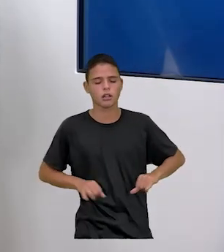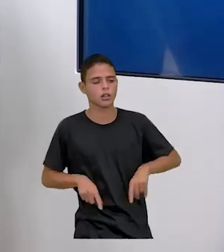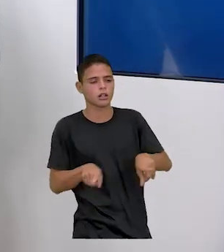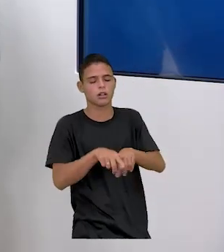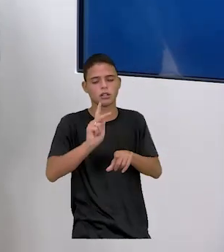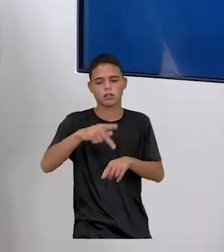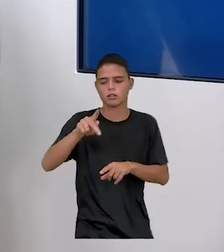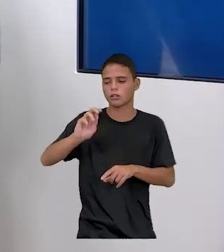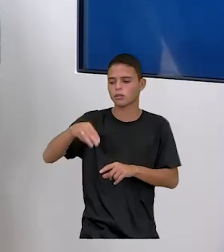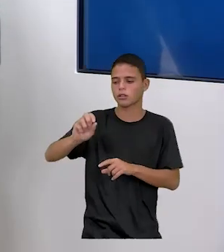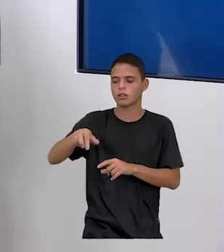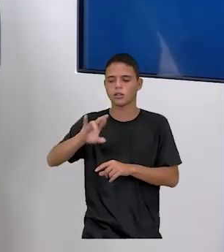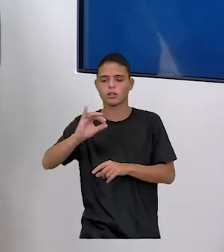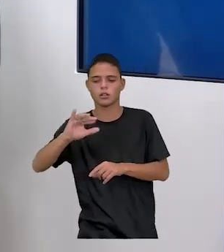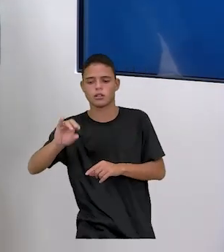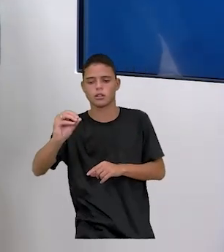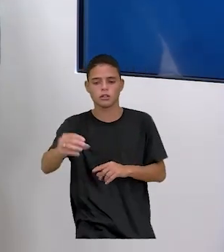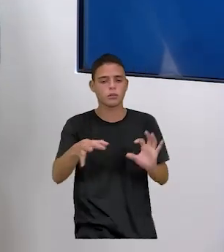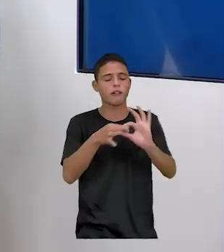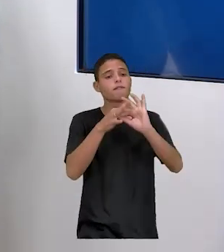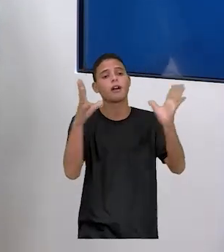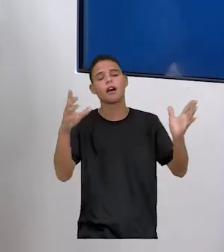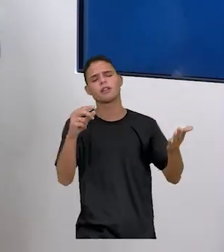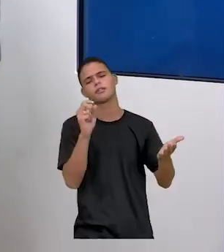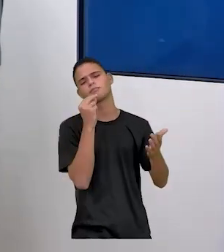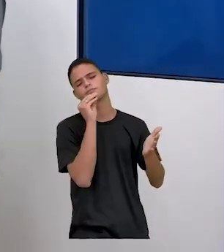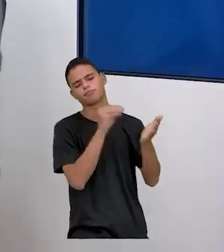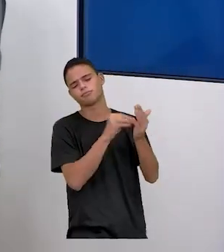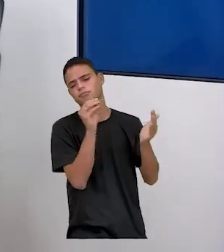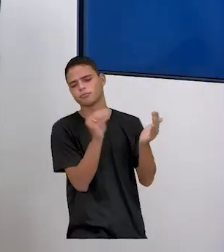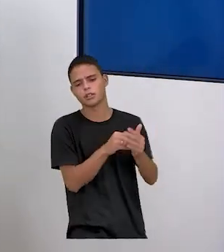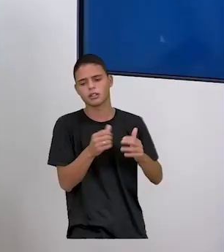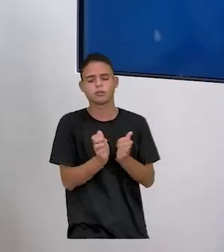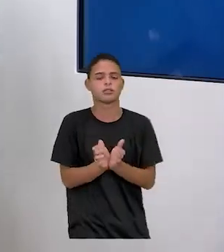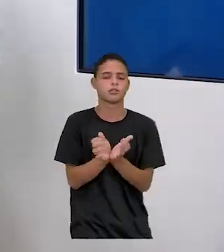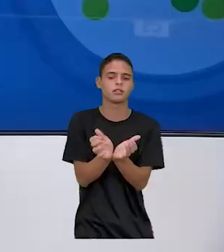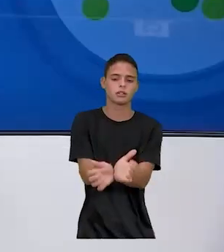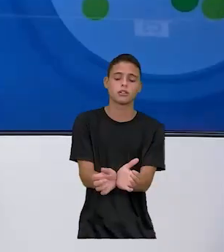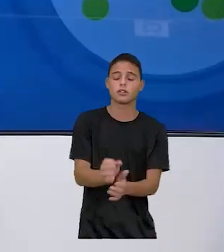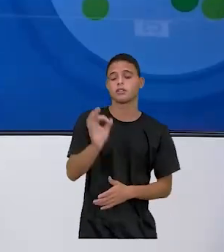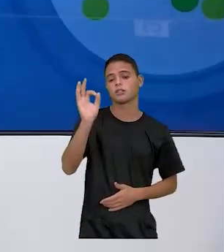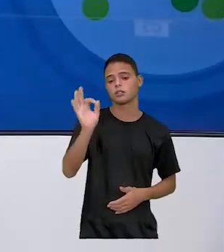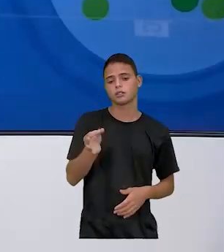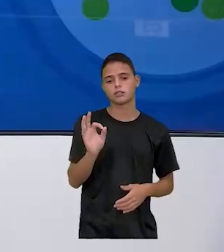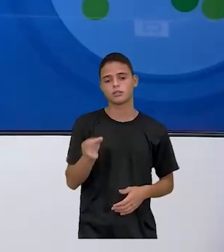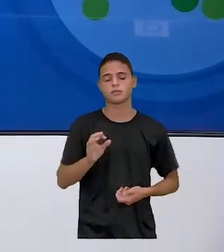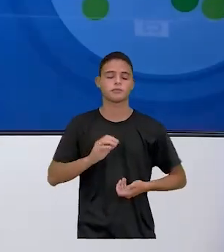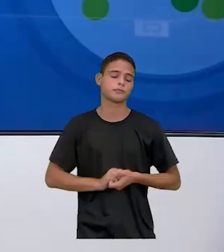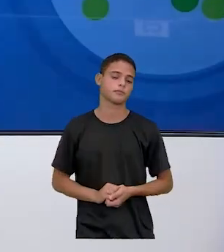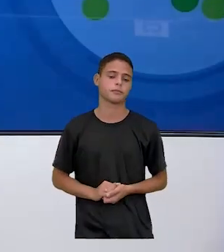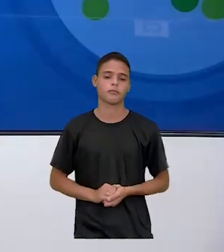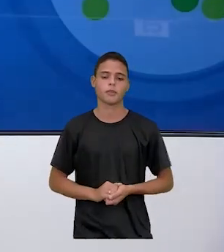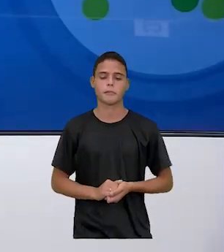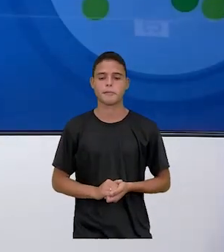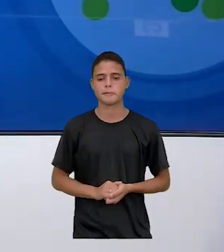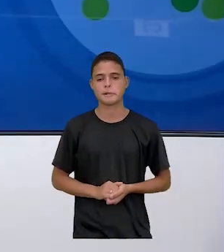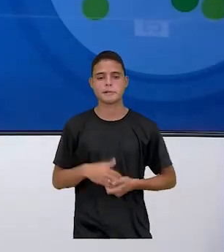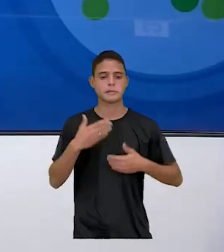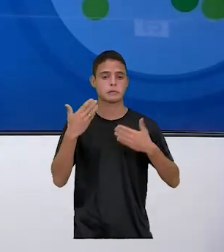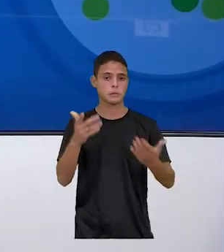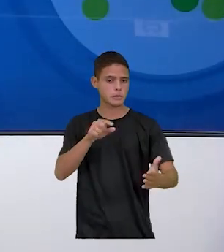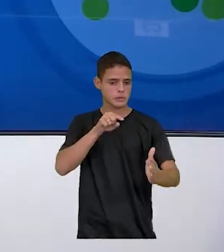a Kézia também fala falta de liberdade. Então, é escravidão, de qualquer forma. Exatamente. Vou passar para o pessoal agora uma outra pergunta bem